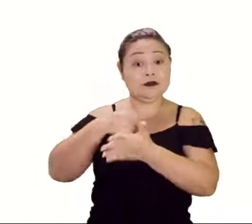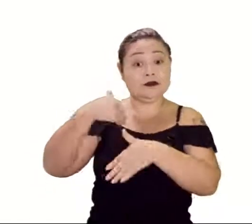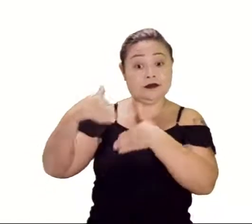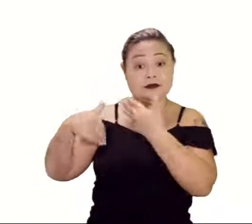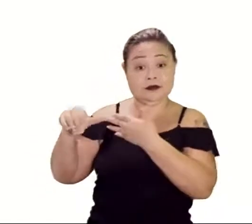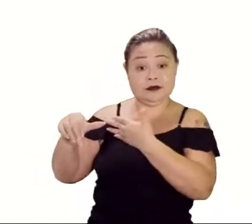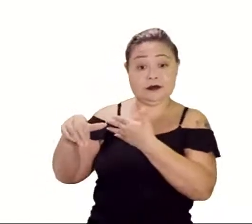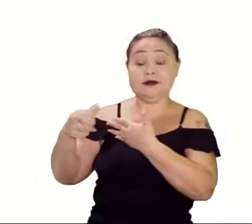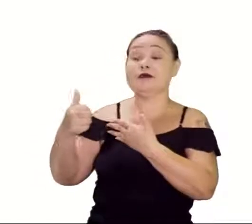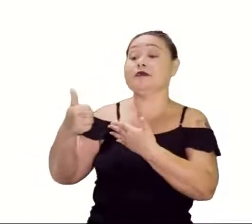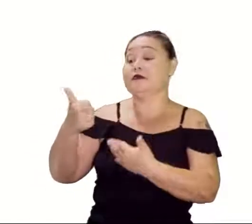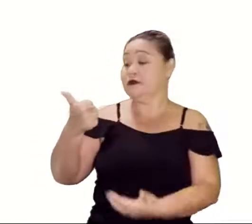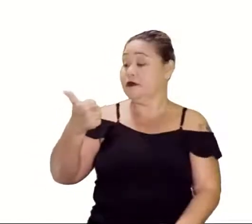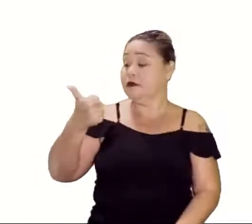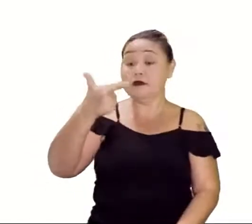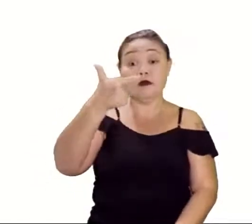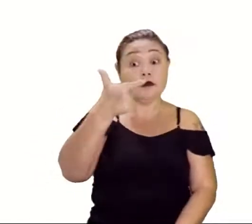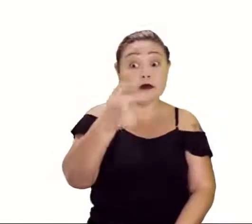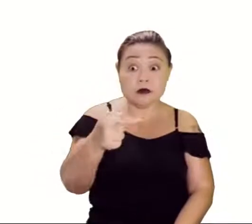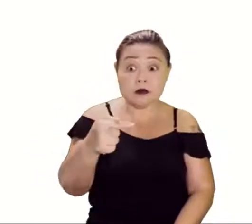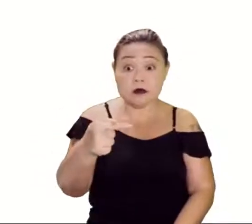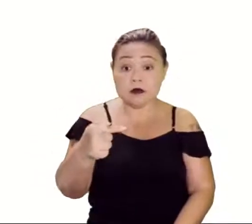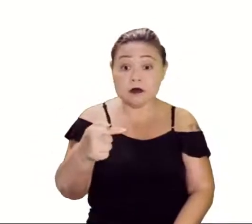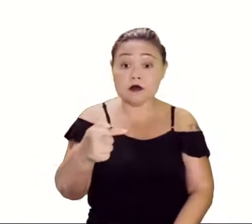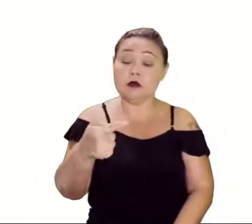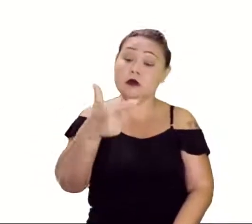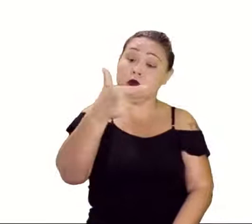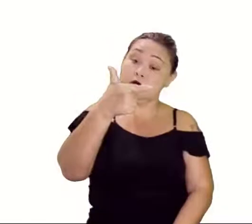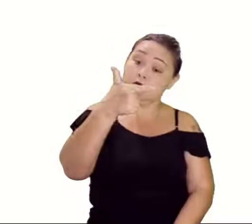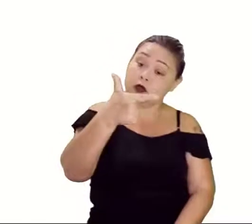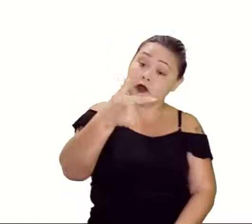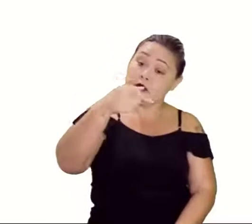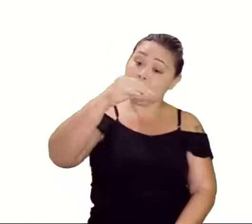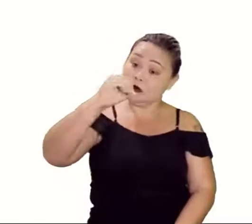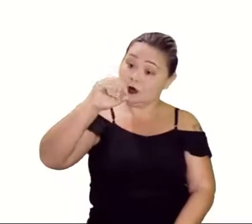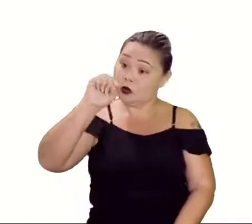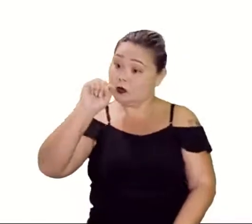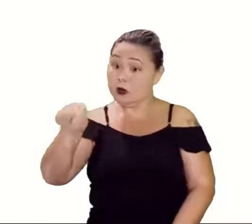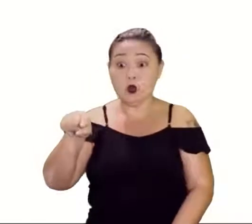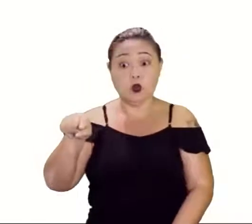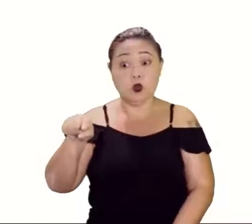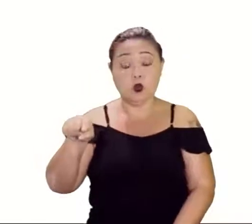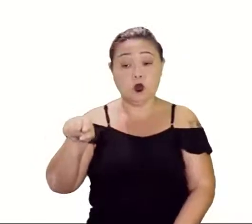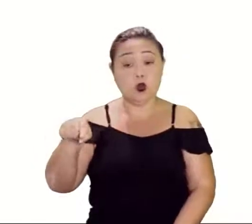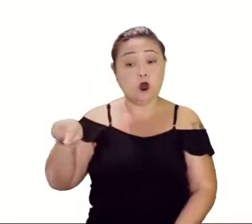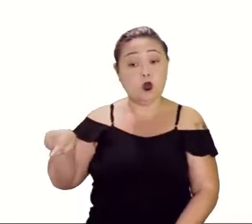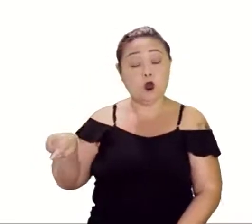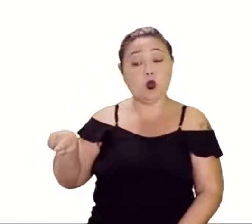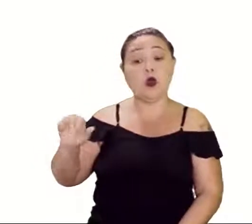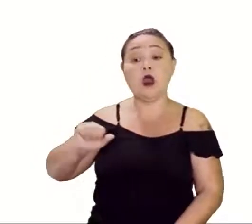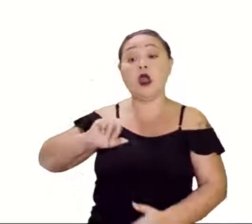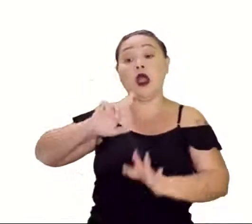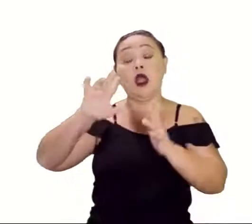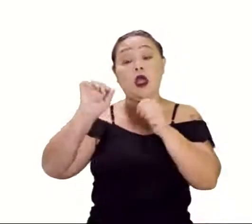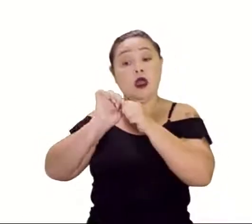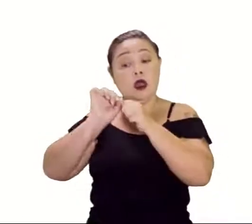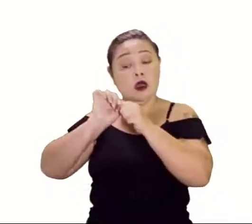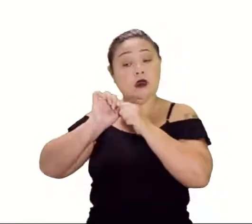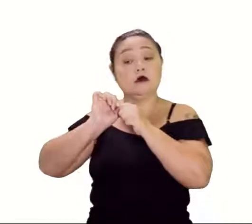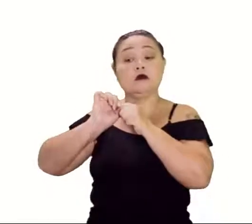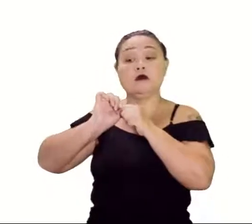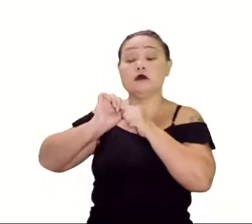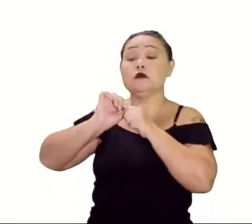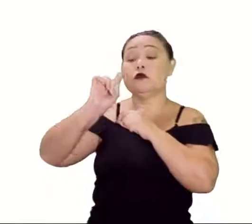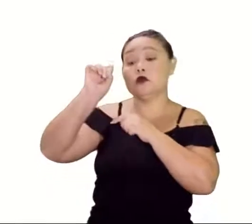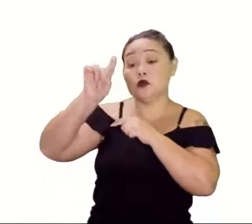maior, né? 3 vezes 9? 27. 27. Então, 270 mil. Vocês viram que, claro, né? Se ela é